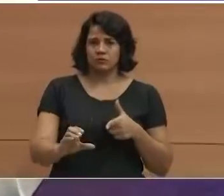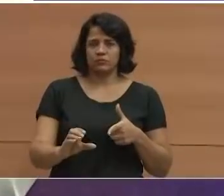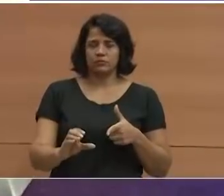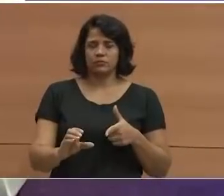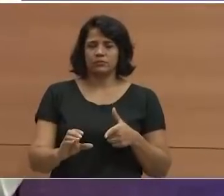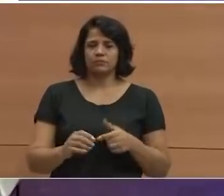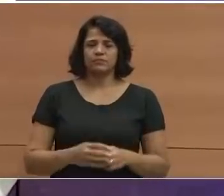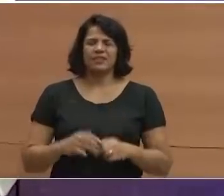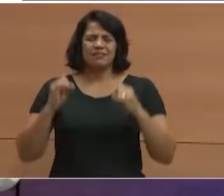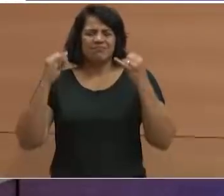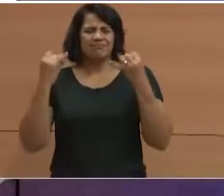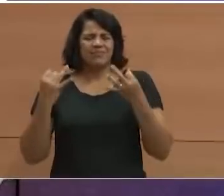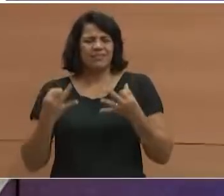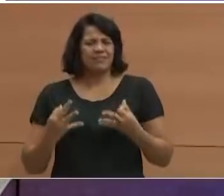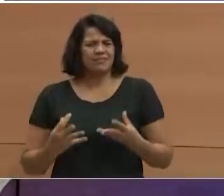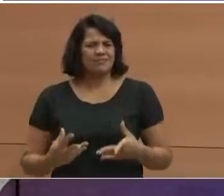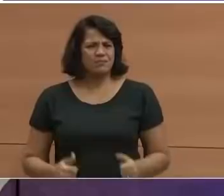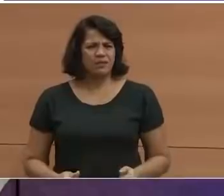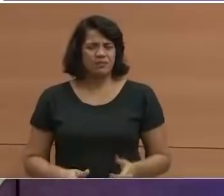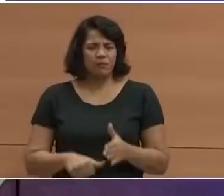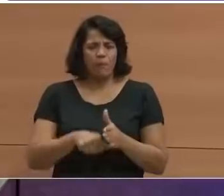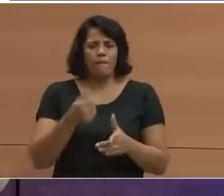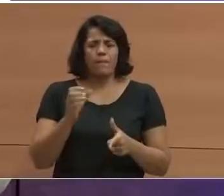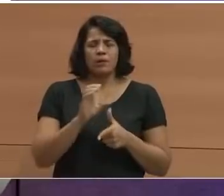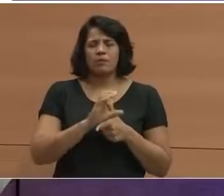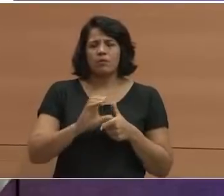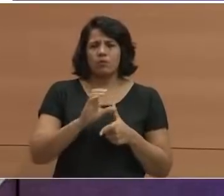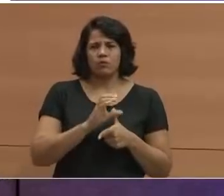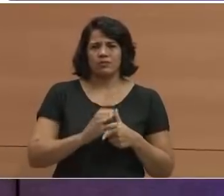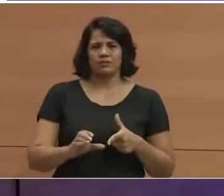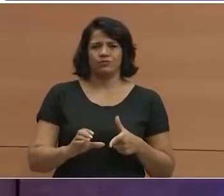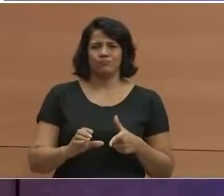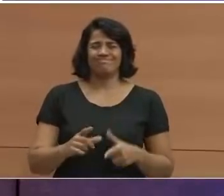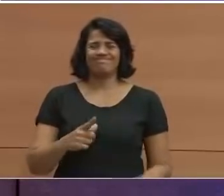problemática que vai desde